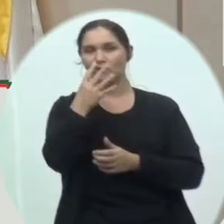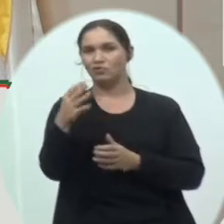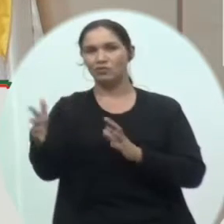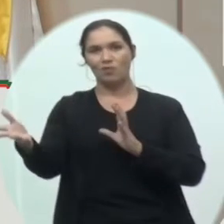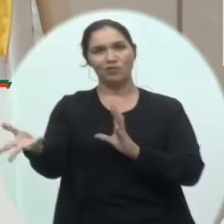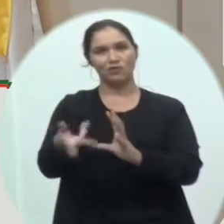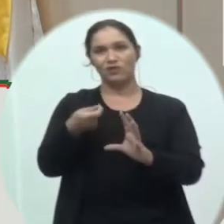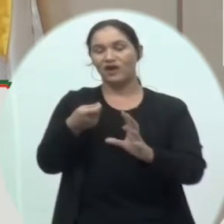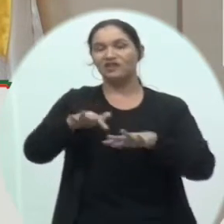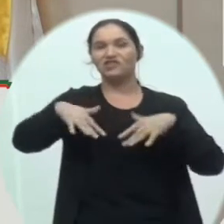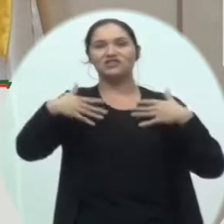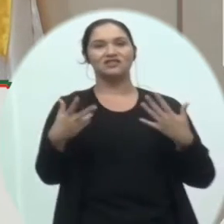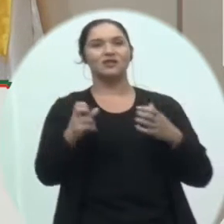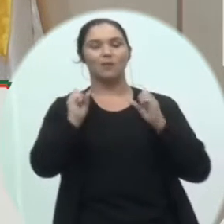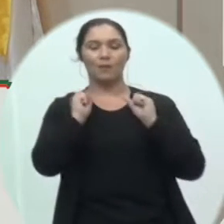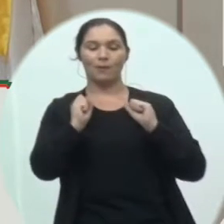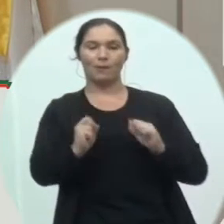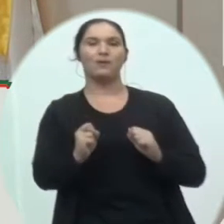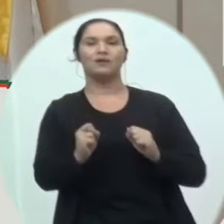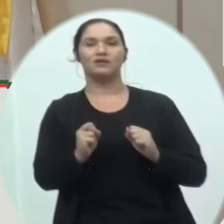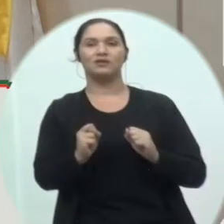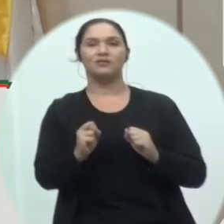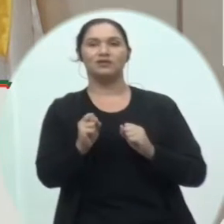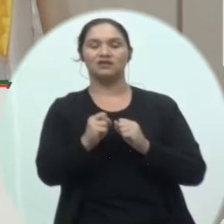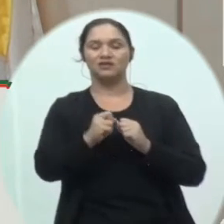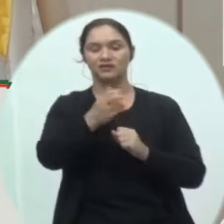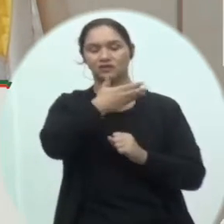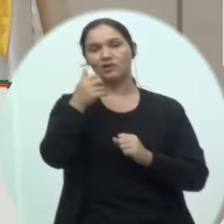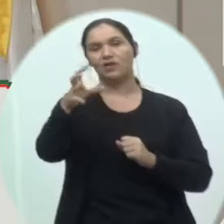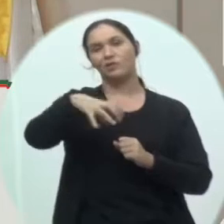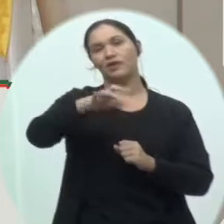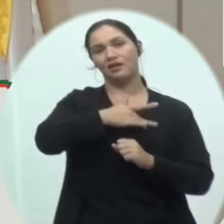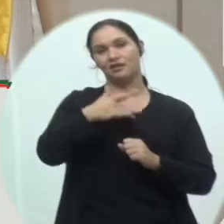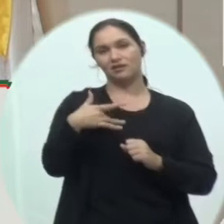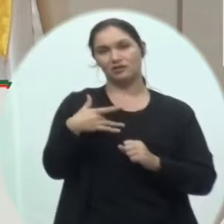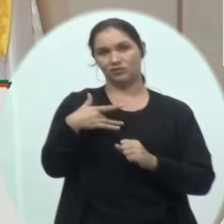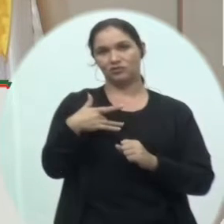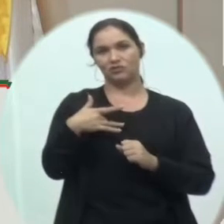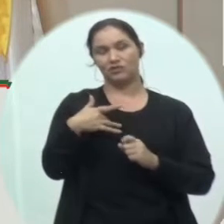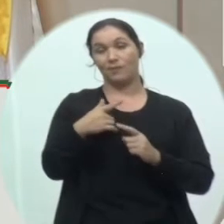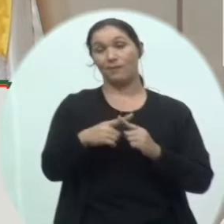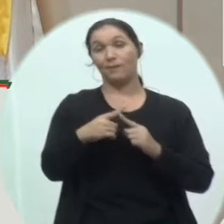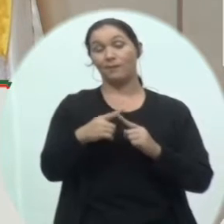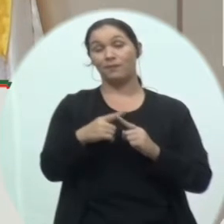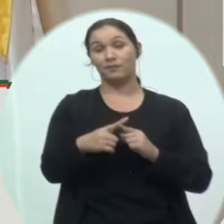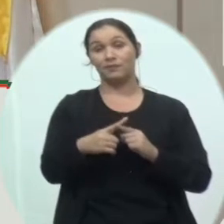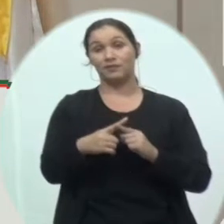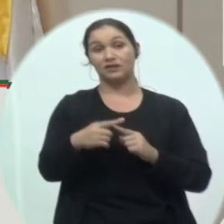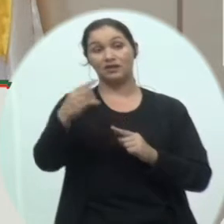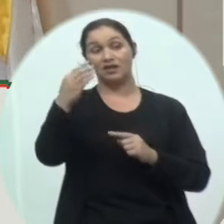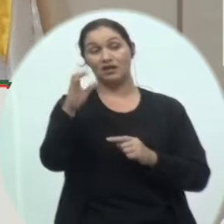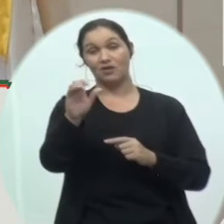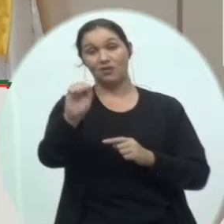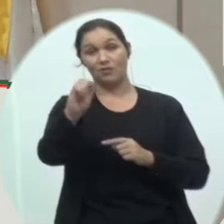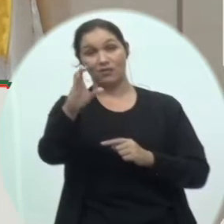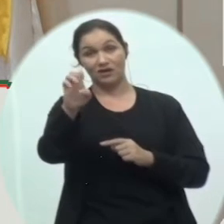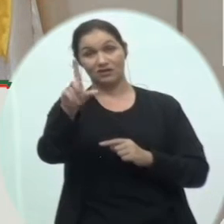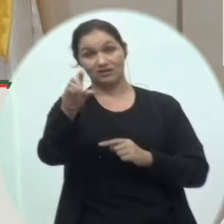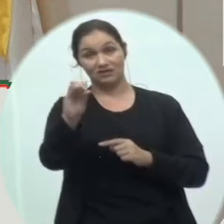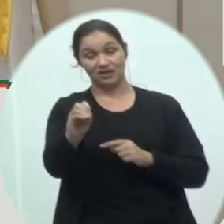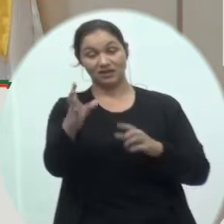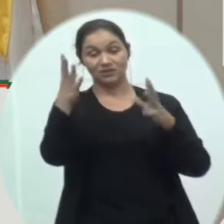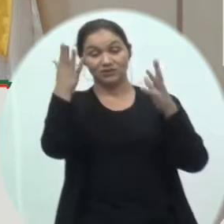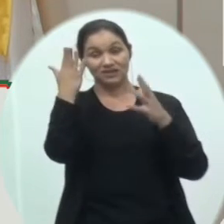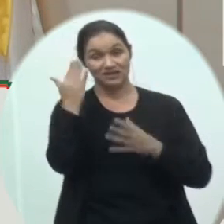secretário de saúde do estado, foi secretário de articulação nacional, então sabe os trâmites, sabe onde buscar o recurso, sabe onde